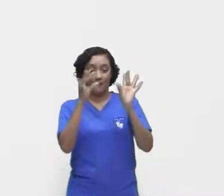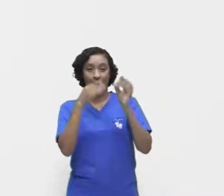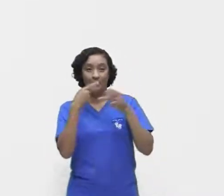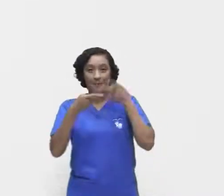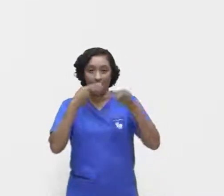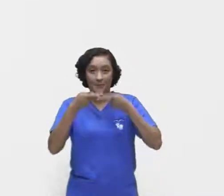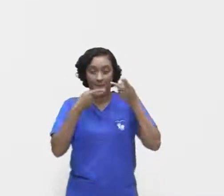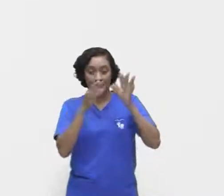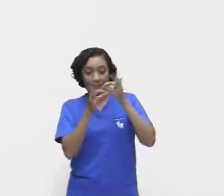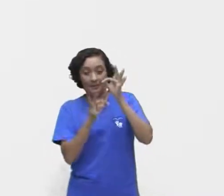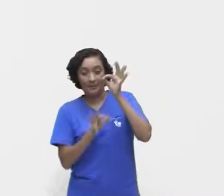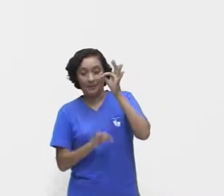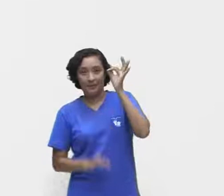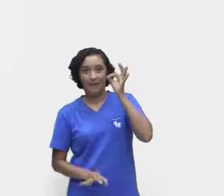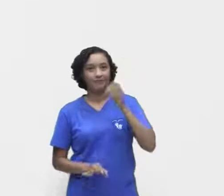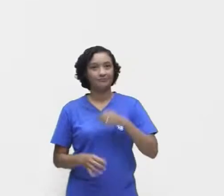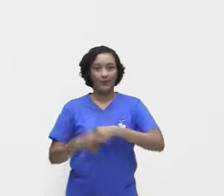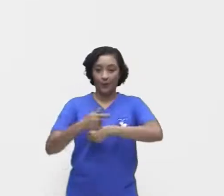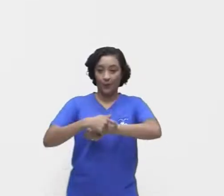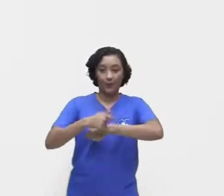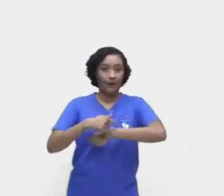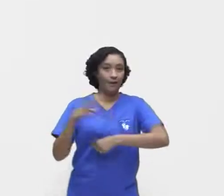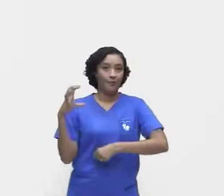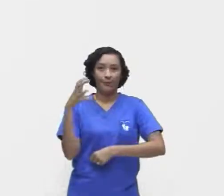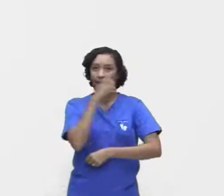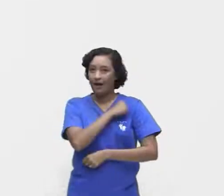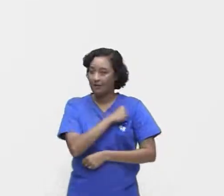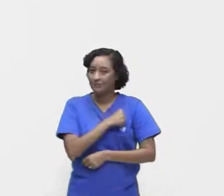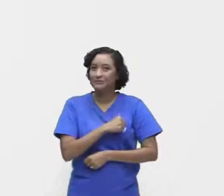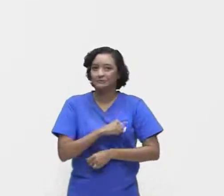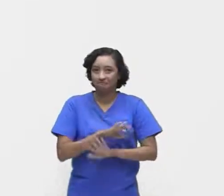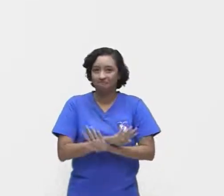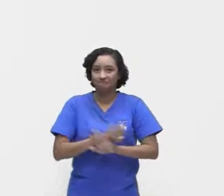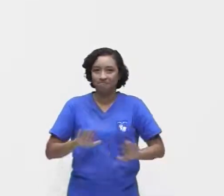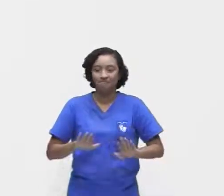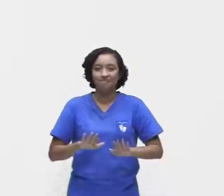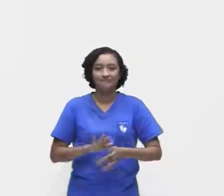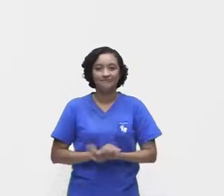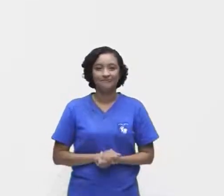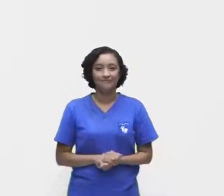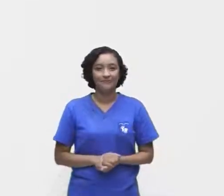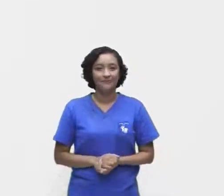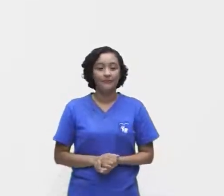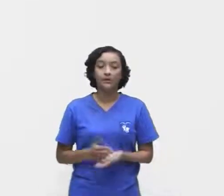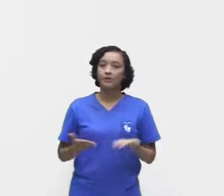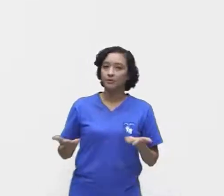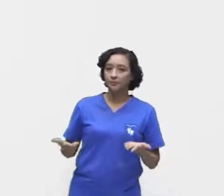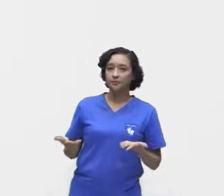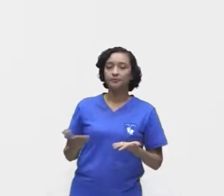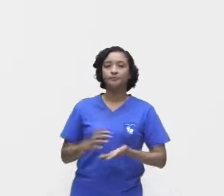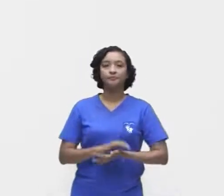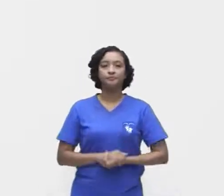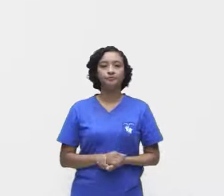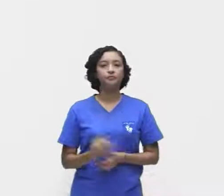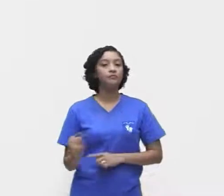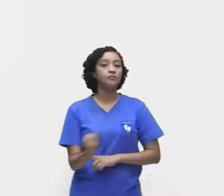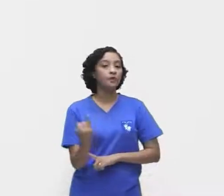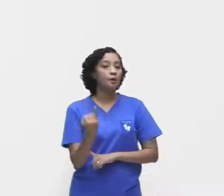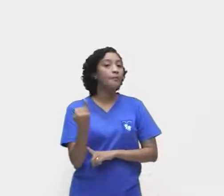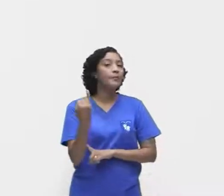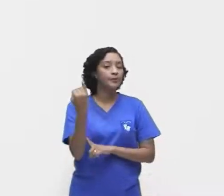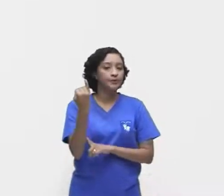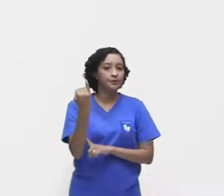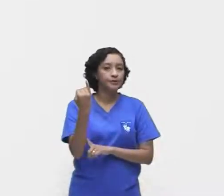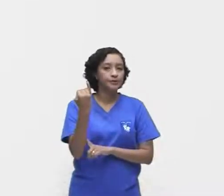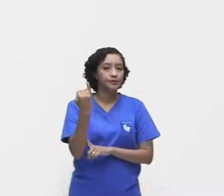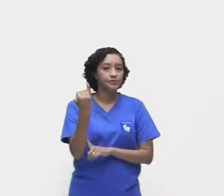Olha, passou que eu nem senti, nem foi tão gostoso, né? A nossa conversa, Sabrina. Então, assim, o que é importante é a gente sempre